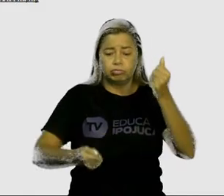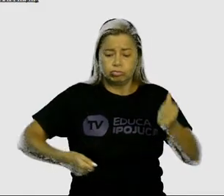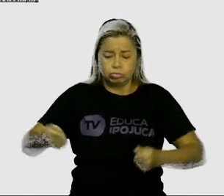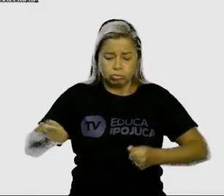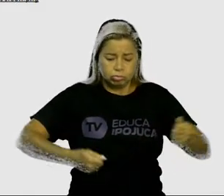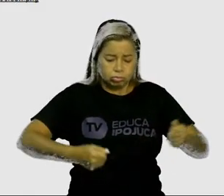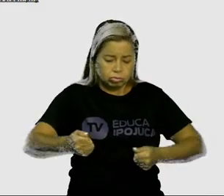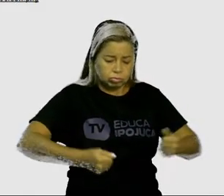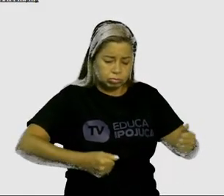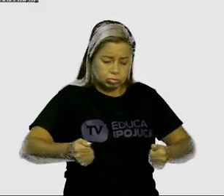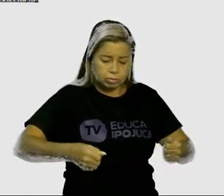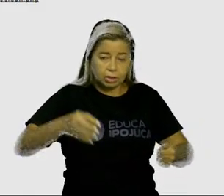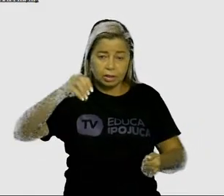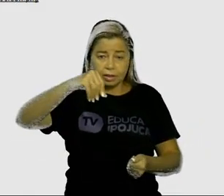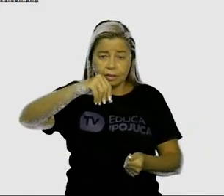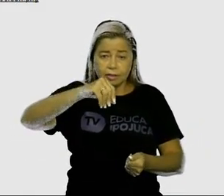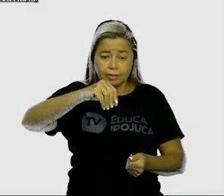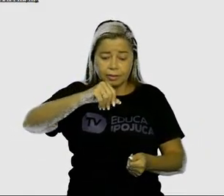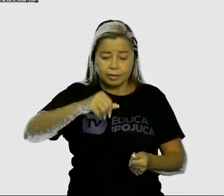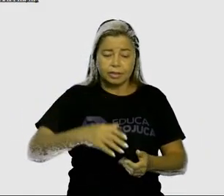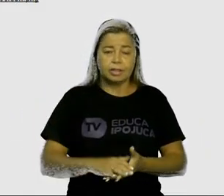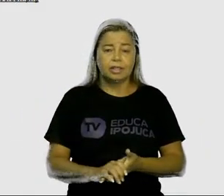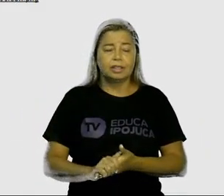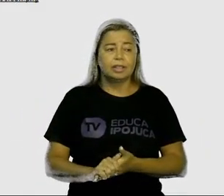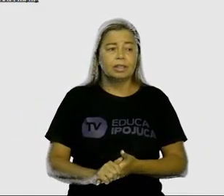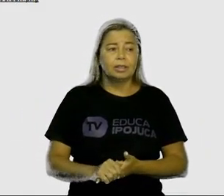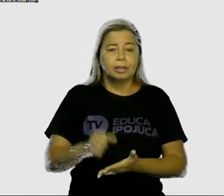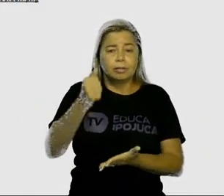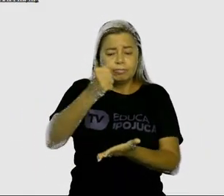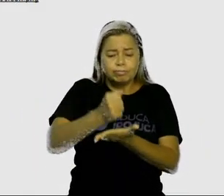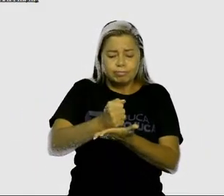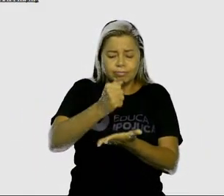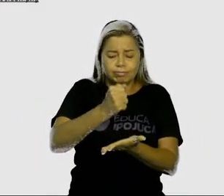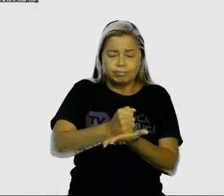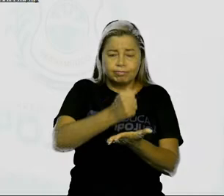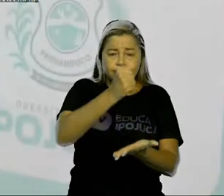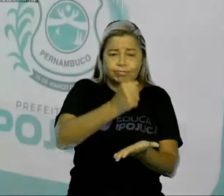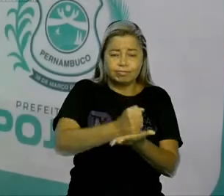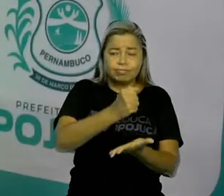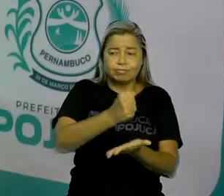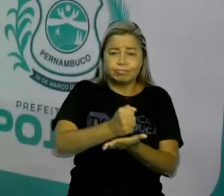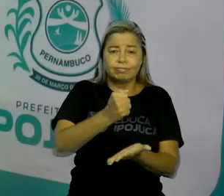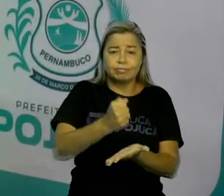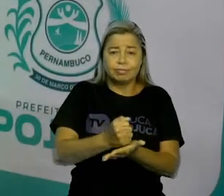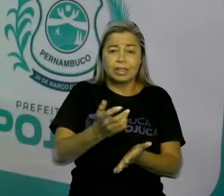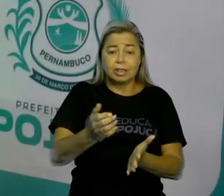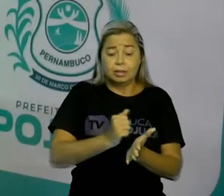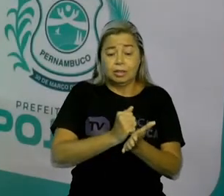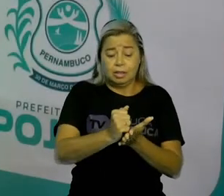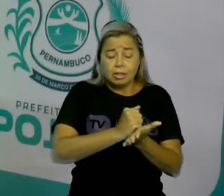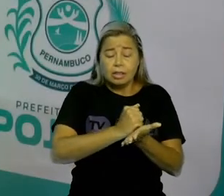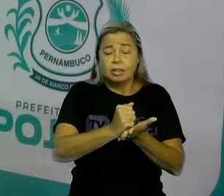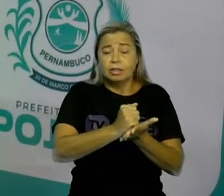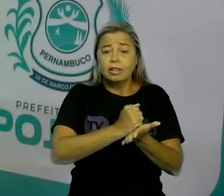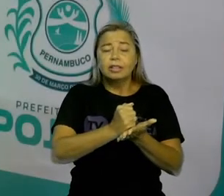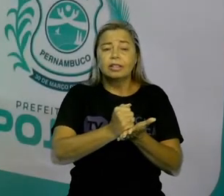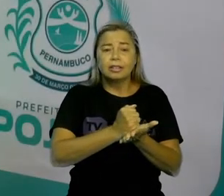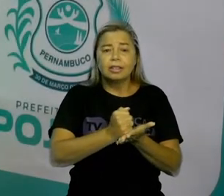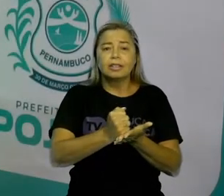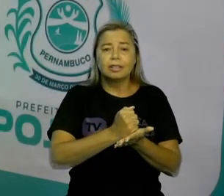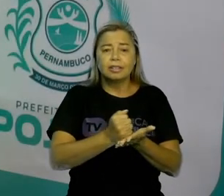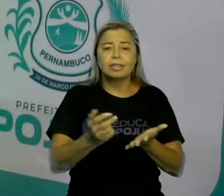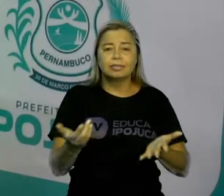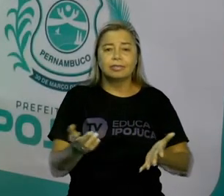que peneiram farinha, aqueles pilãozinhos de madeira que a gente rala o milho, que